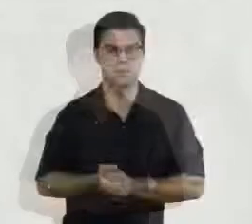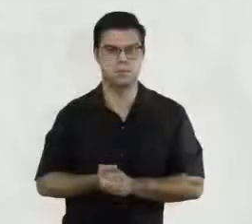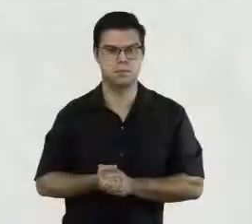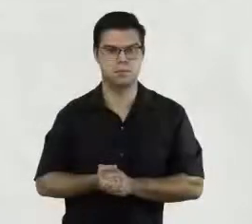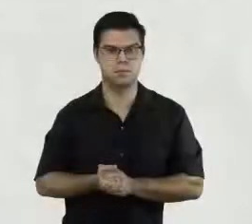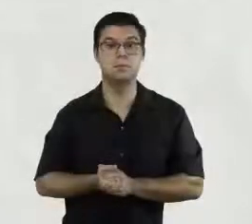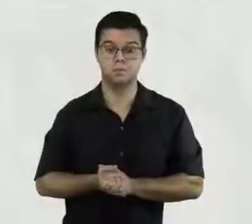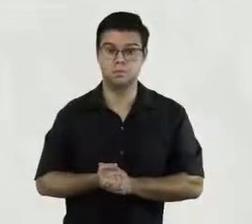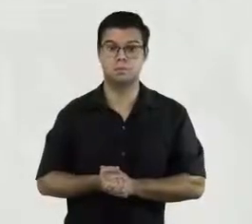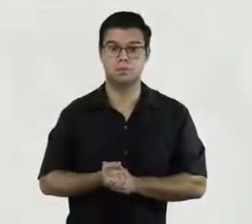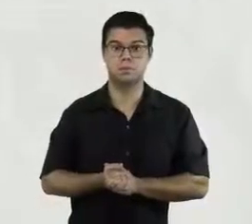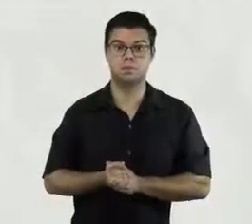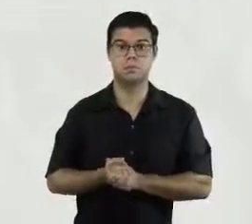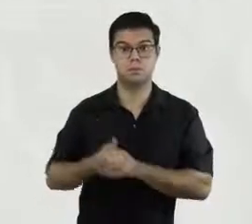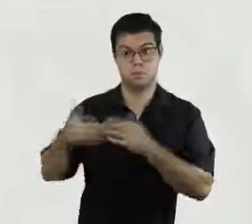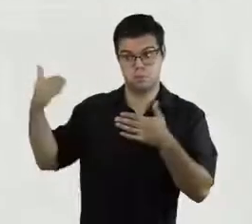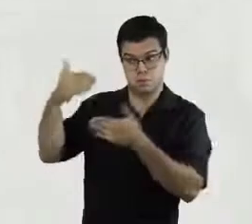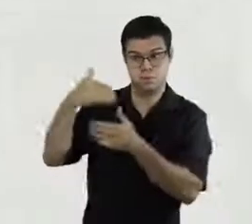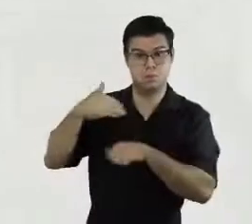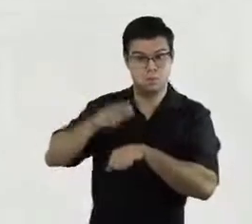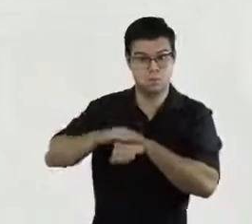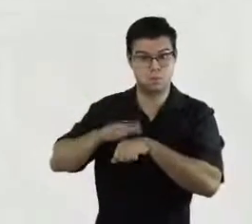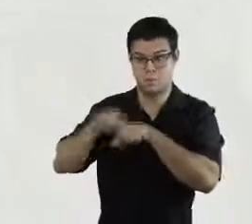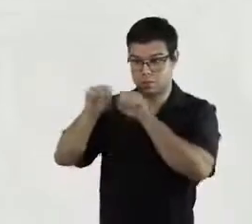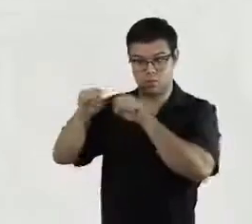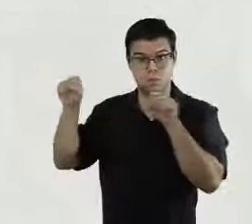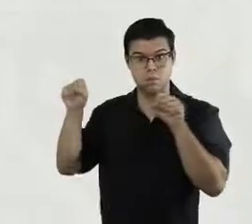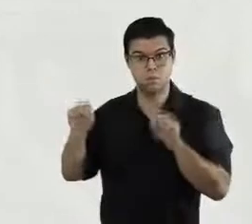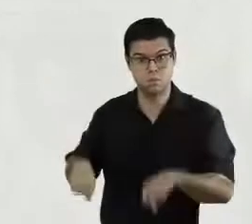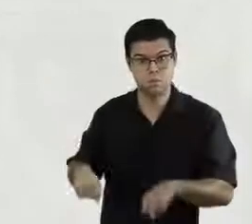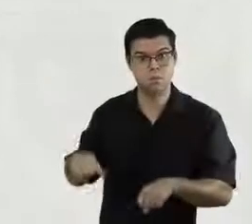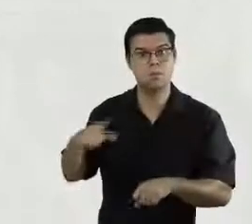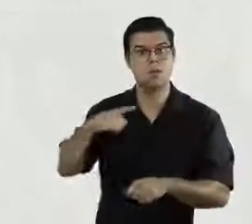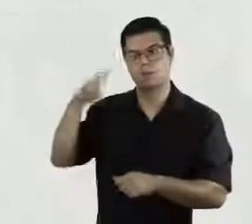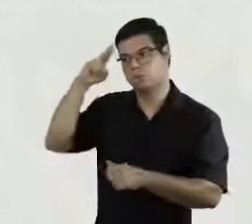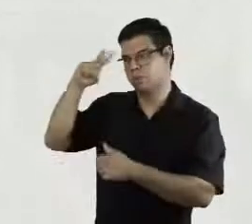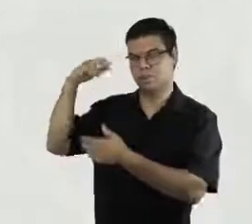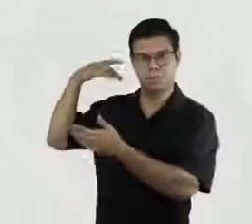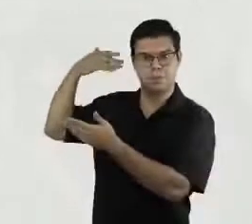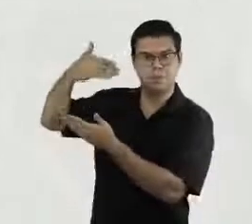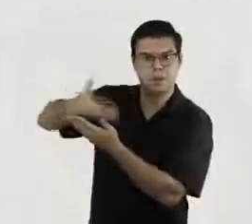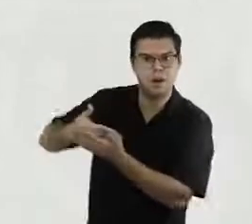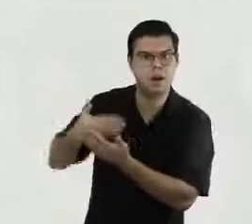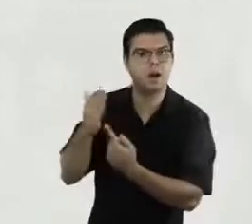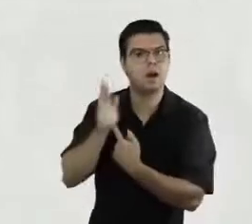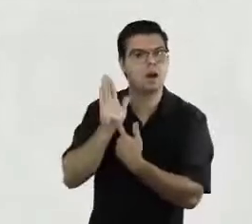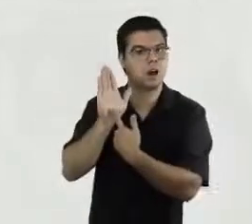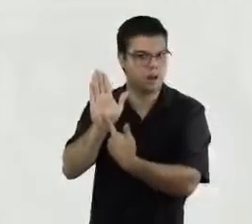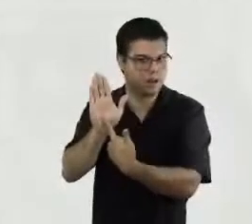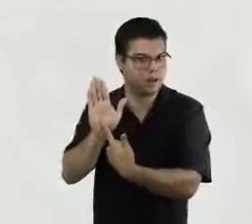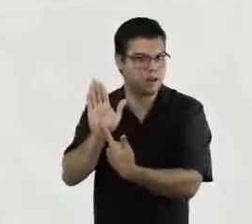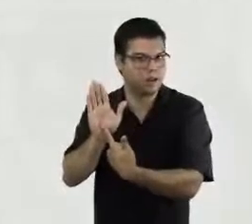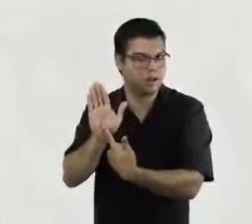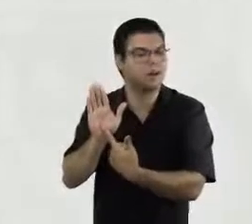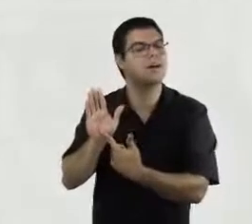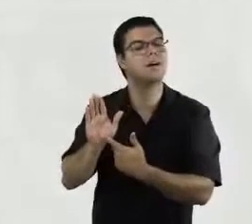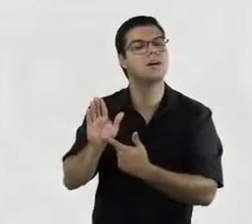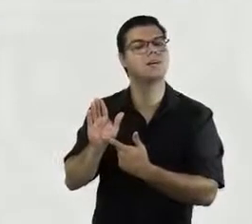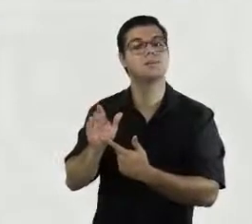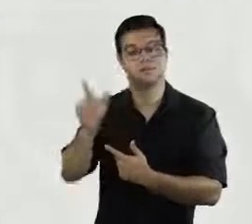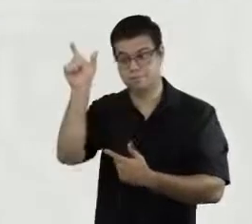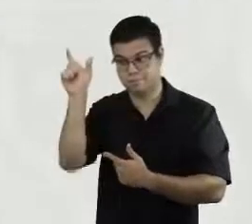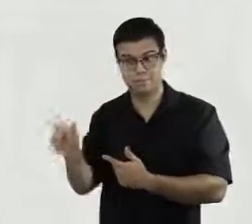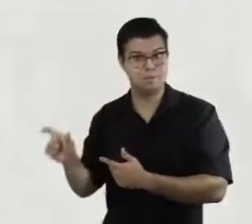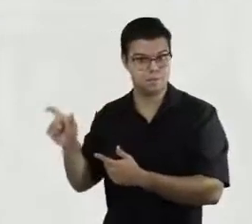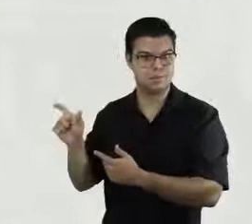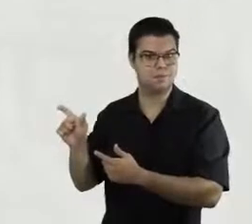Bom, nesse quadro que eu sistematizei, as historiografias apresentadas por Armand e Moncler mostra